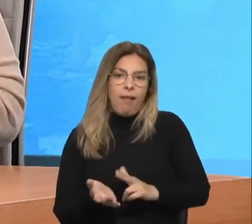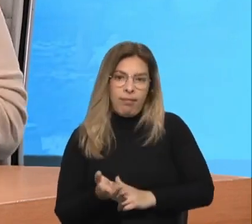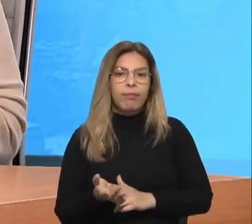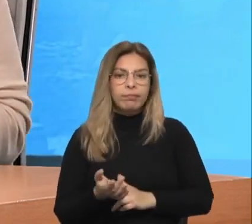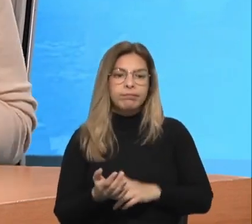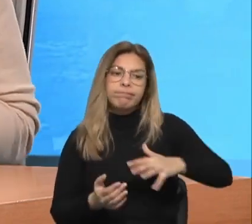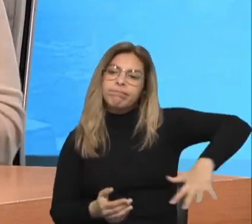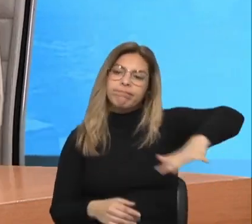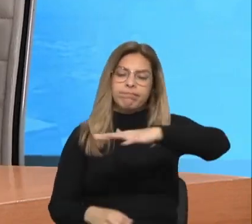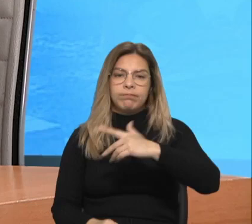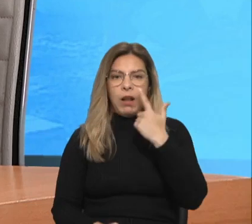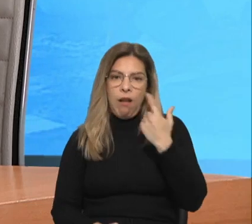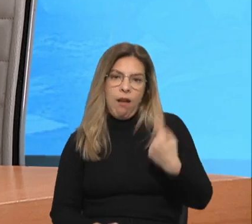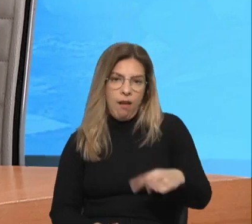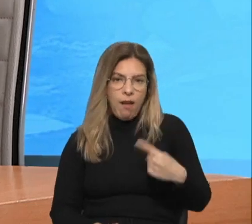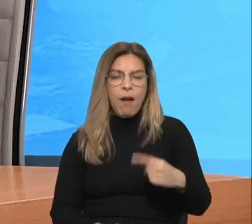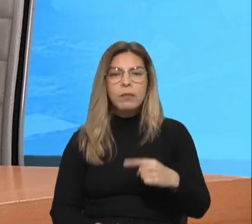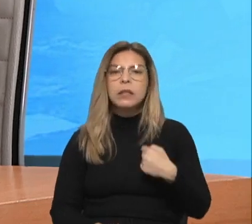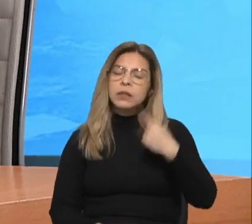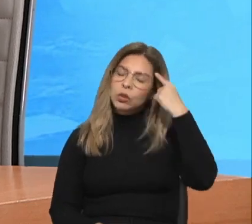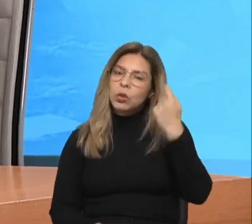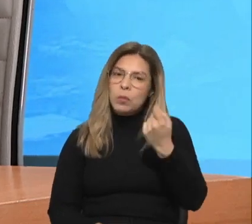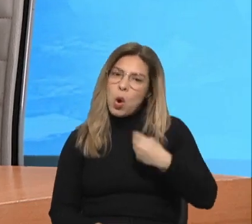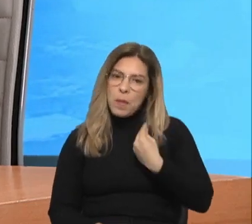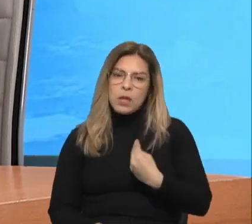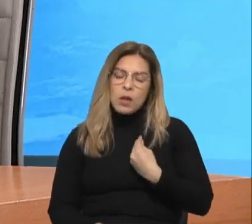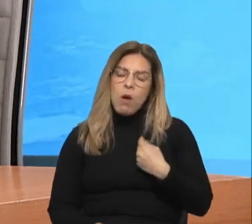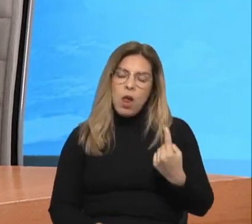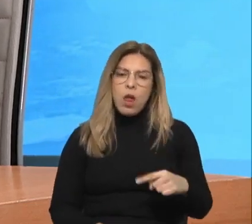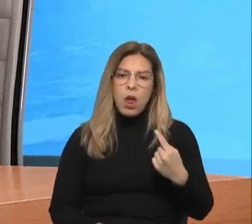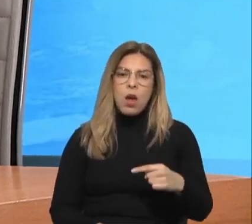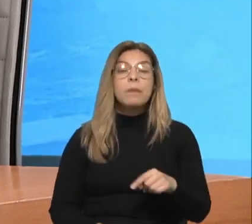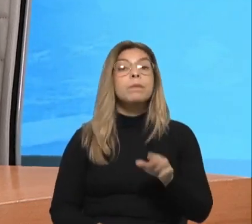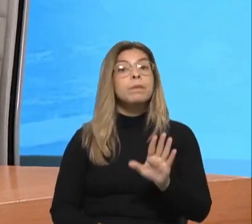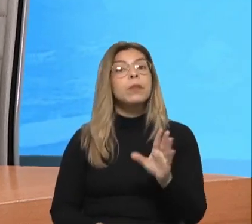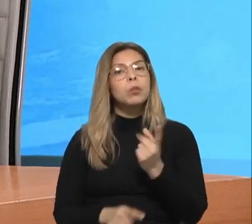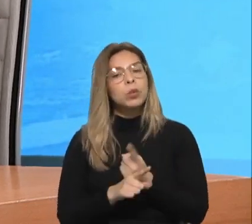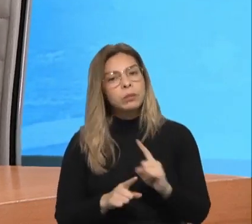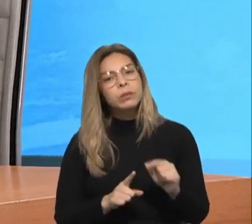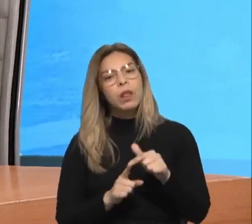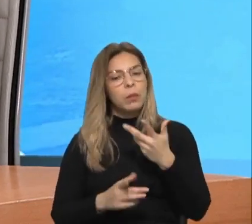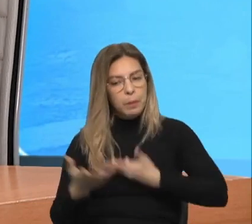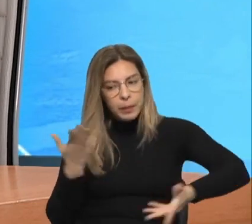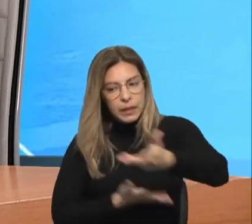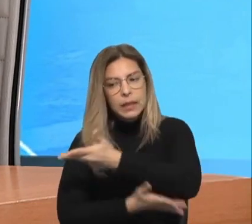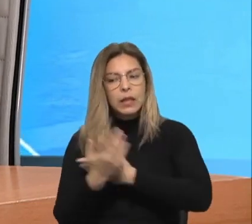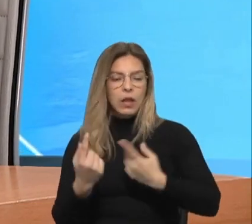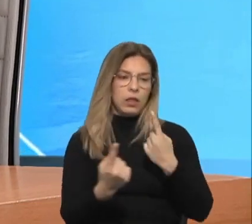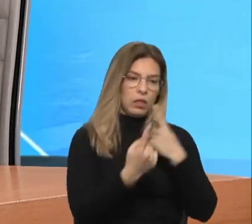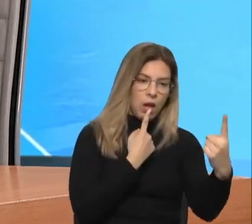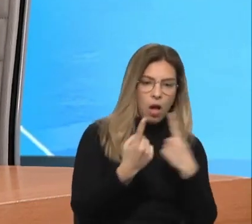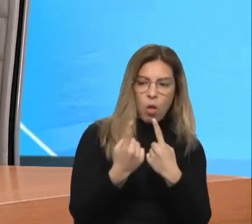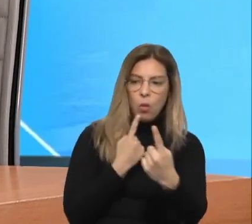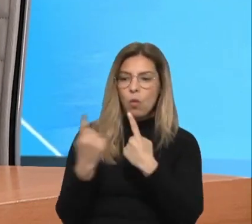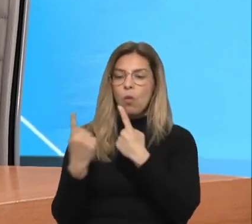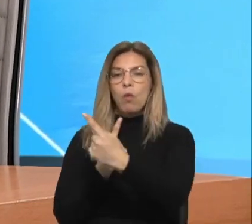locais. E isto foi uma preocupação desde o início. Sempre concretizando a partilha e o diálogo nas igrejas e em toda a